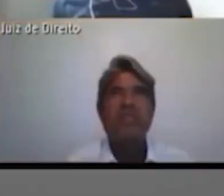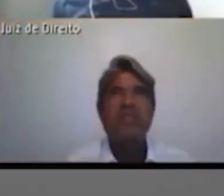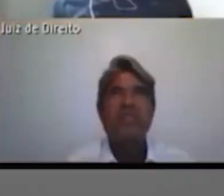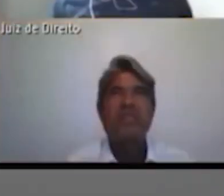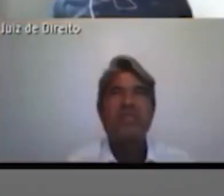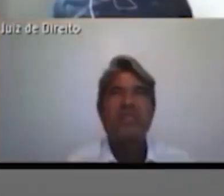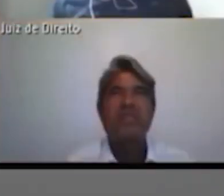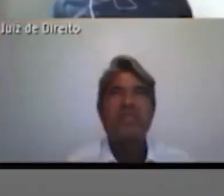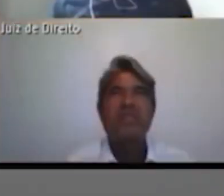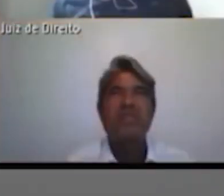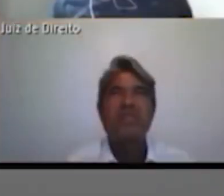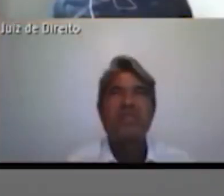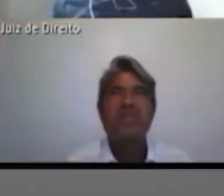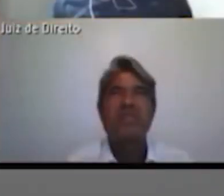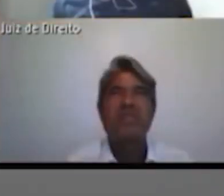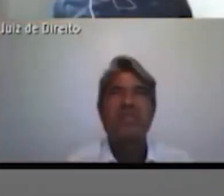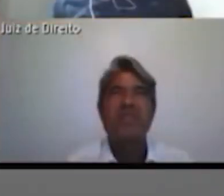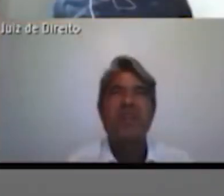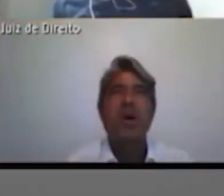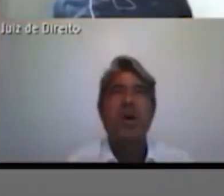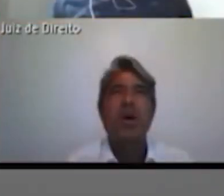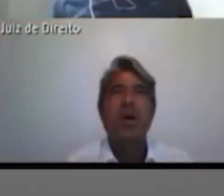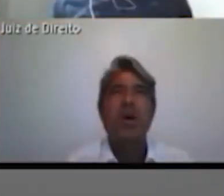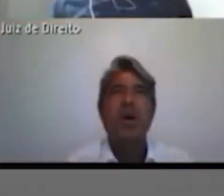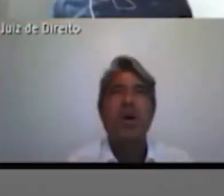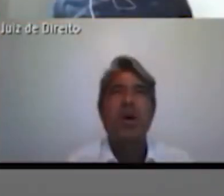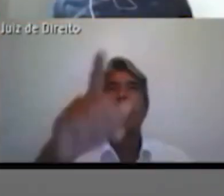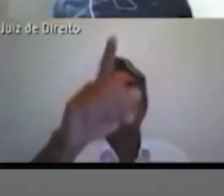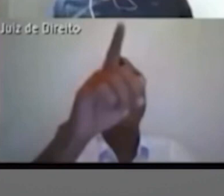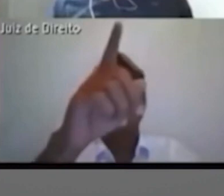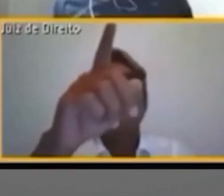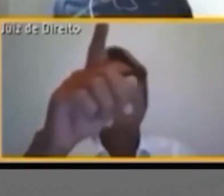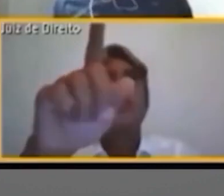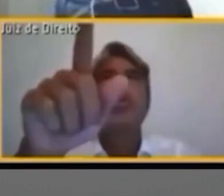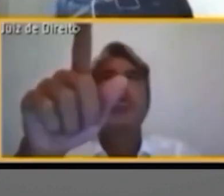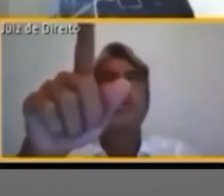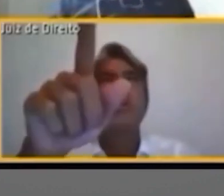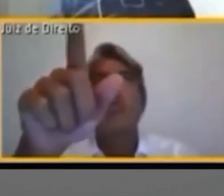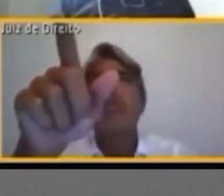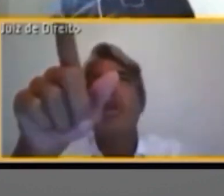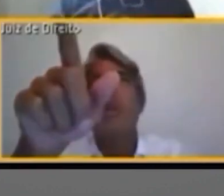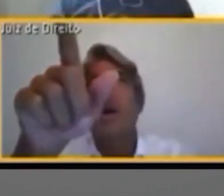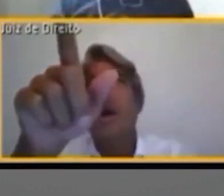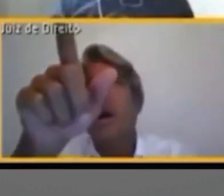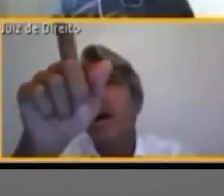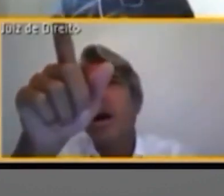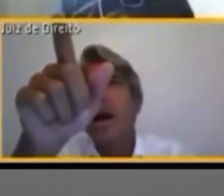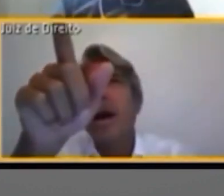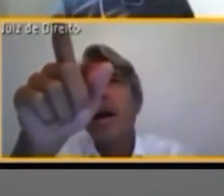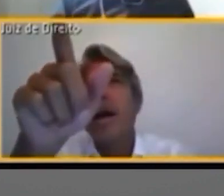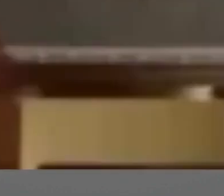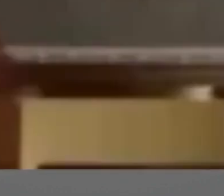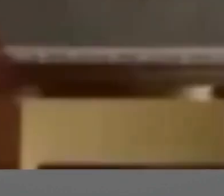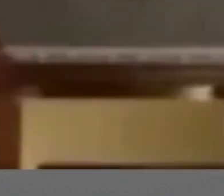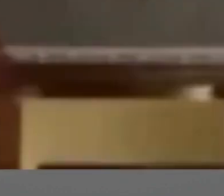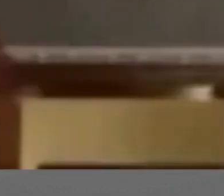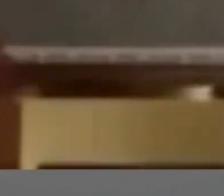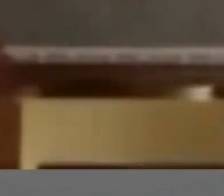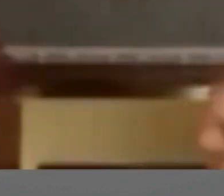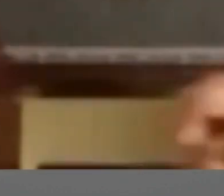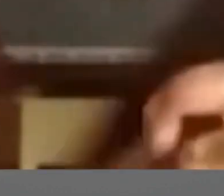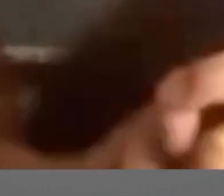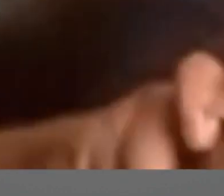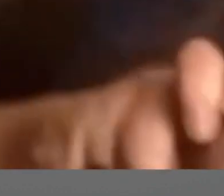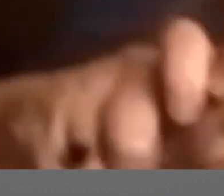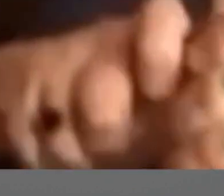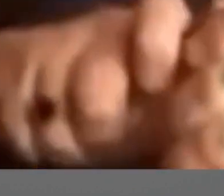Rebeca Barbosa de Oliveira, começou a tomar cerveja durante uma audiência virtual na segunda vara de Augustinópolis, em Tocantins. Ela pegou uma garrafa de